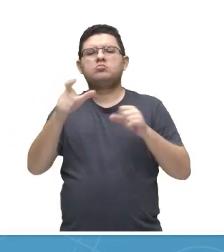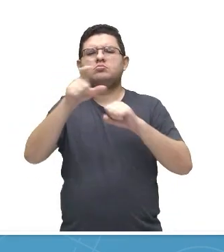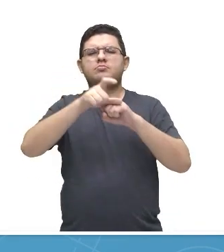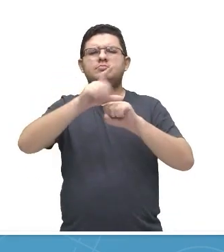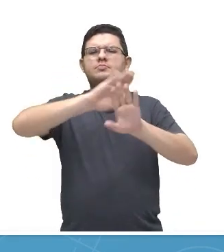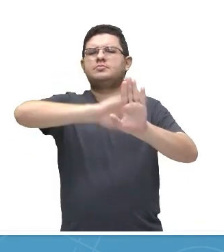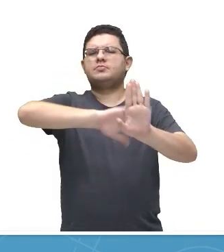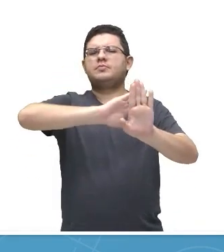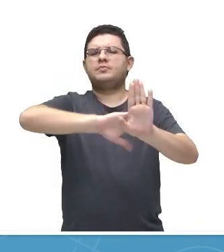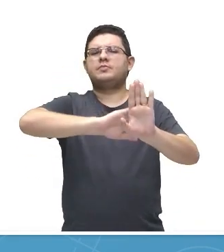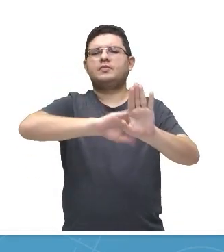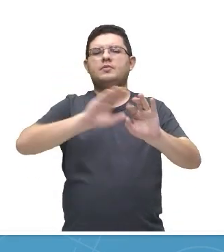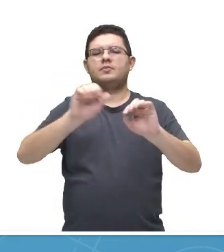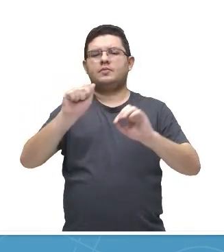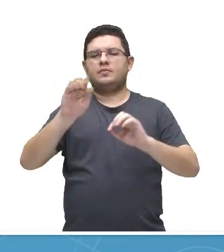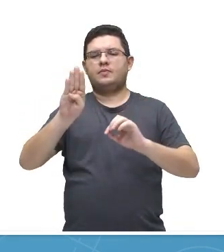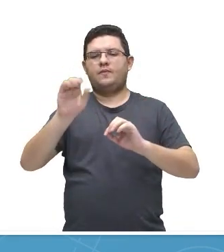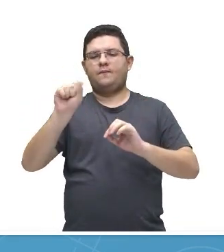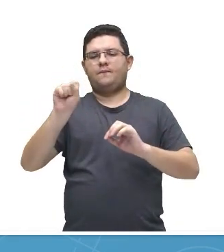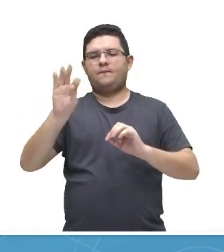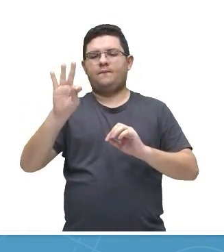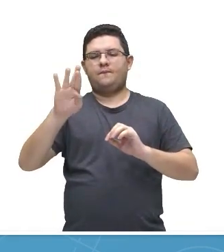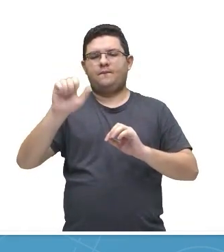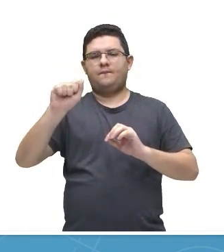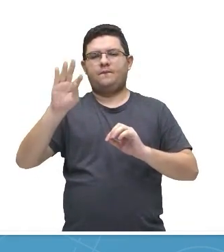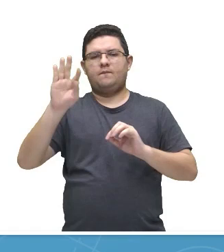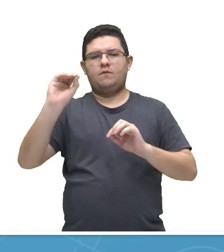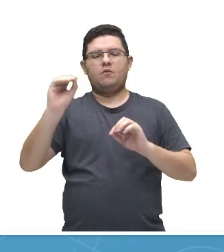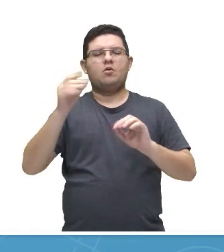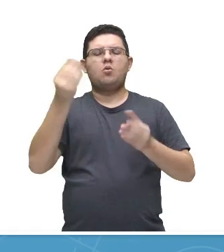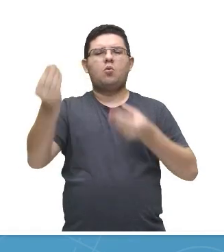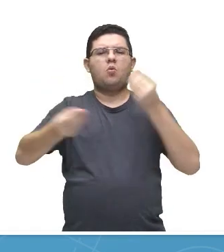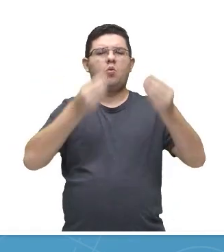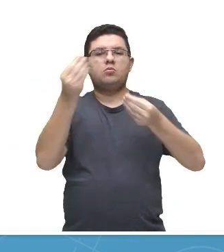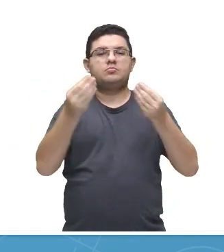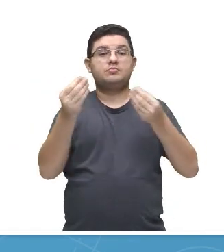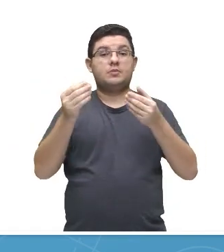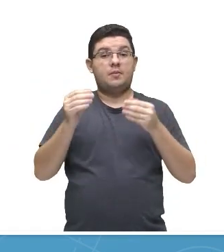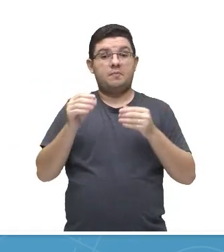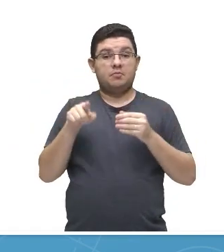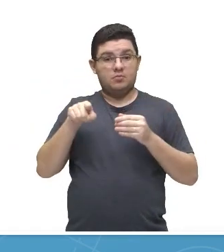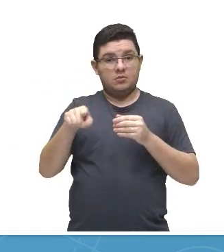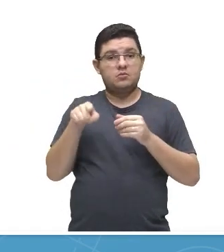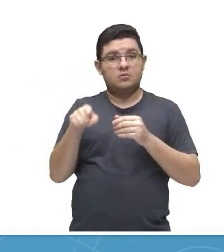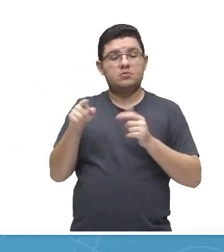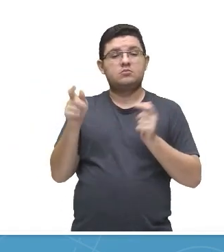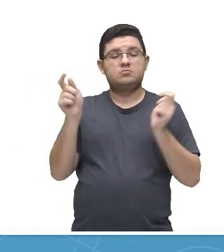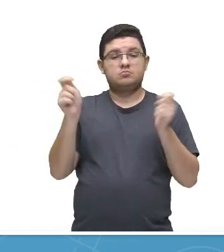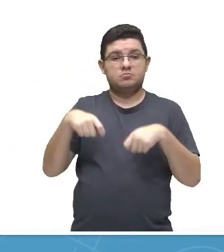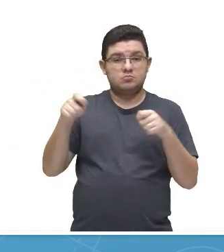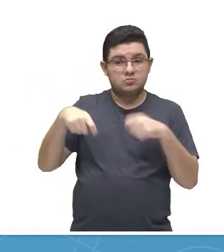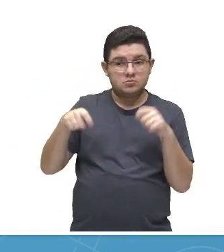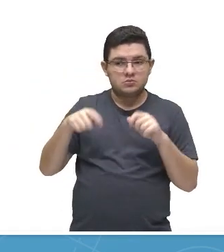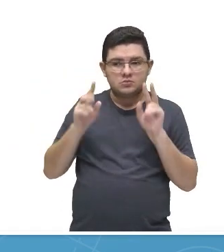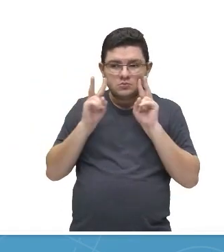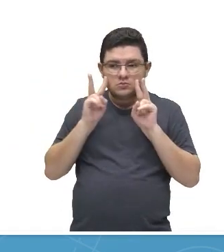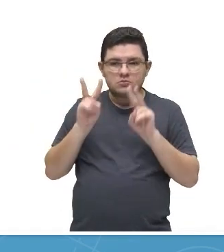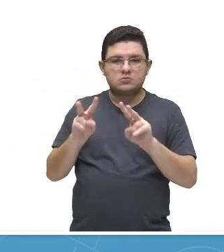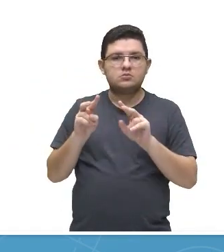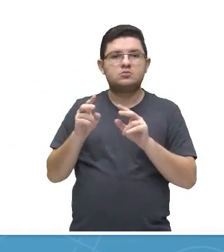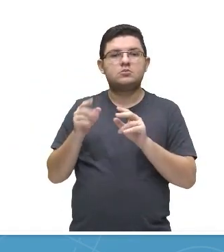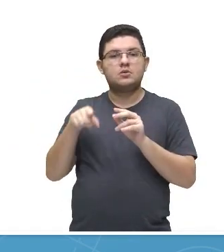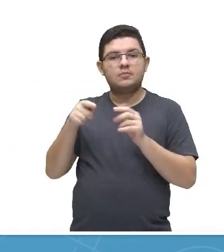que, para existir, ele precisa de outro ser humano. Ele precisa de um outro ser para poder existir. Ele não